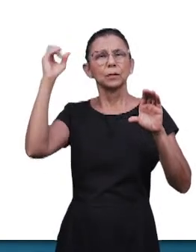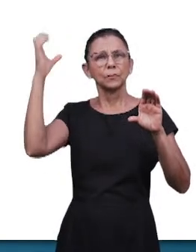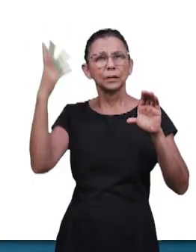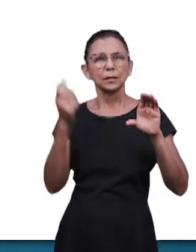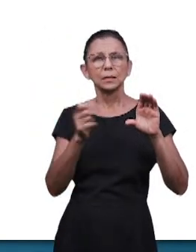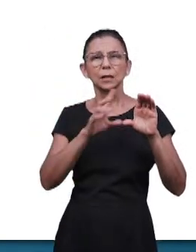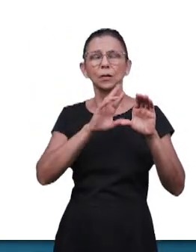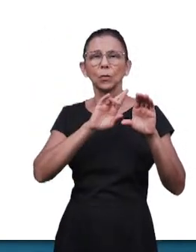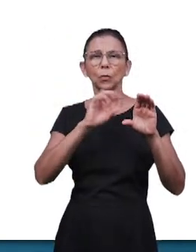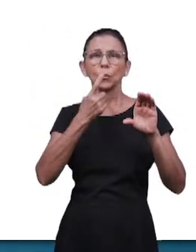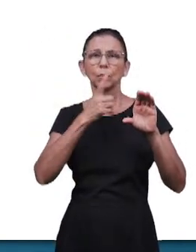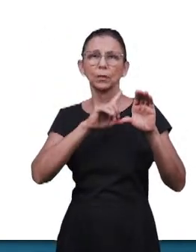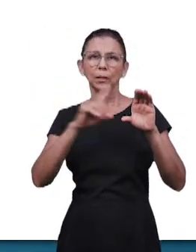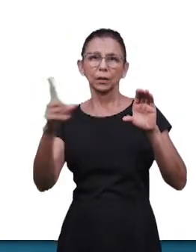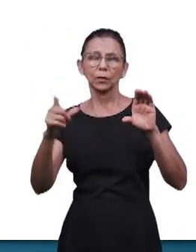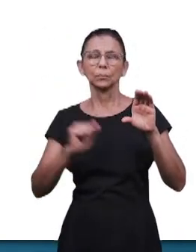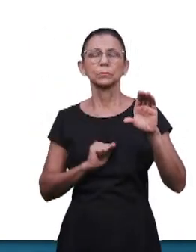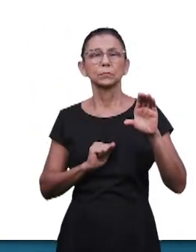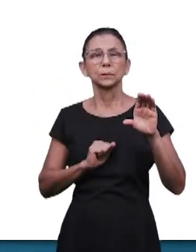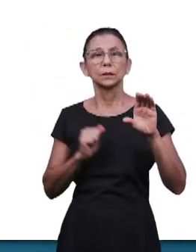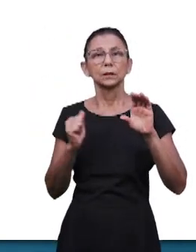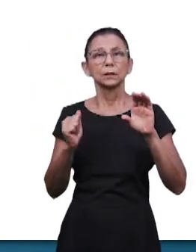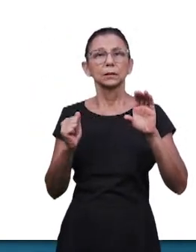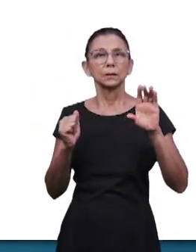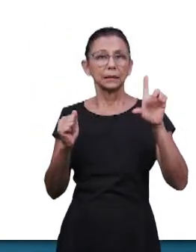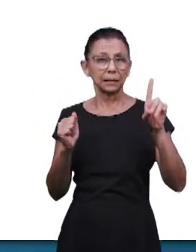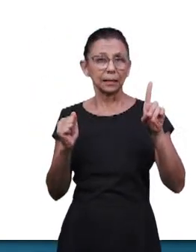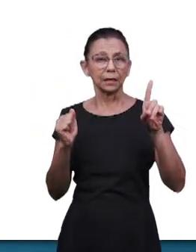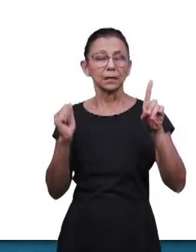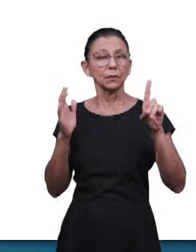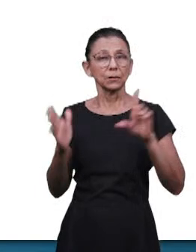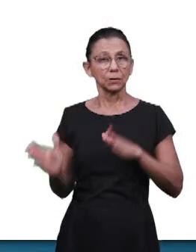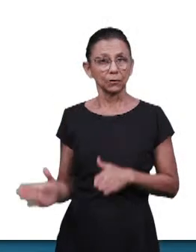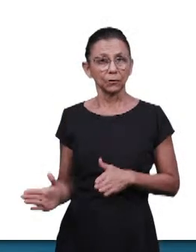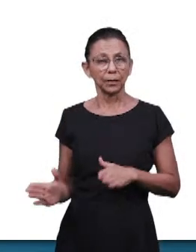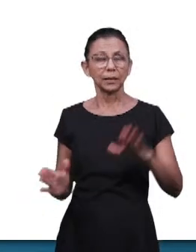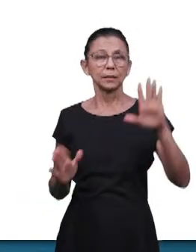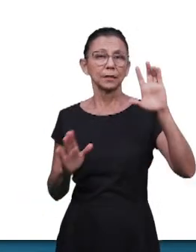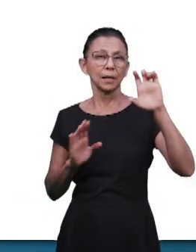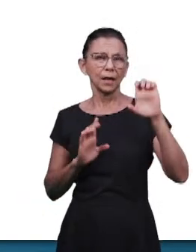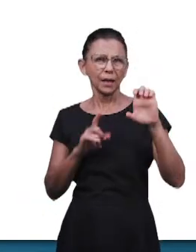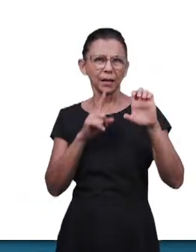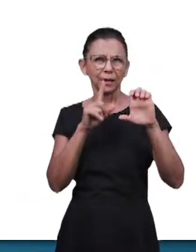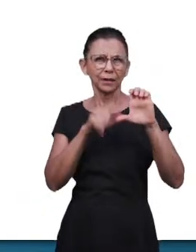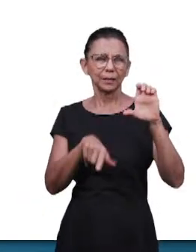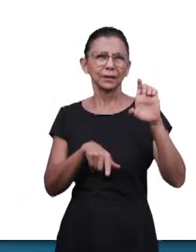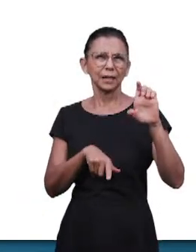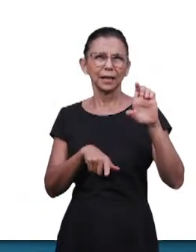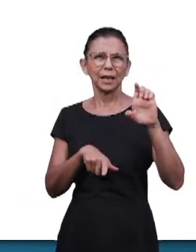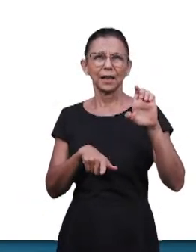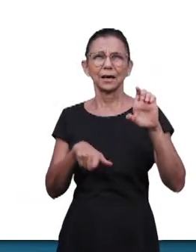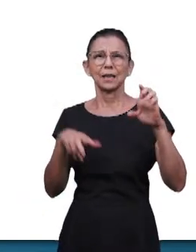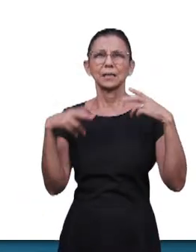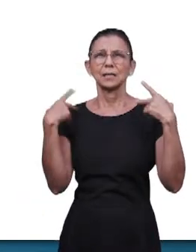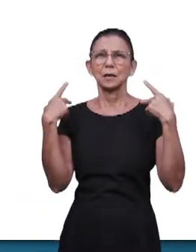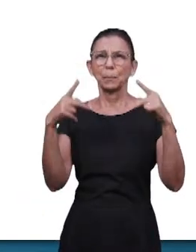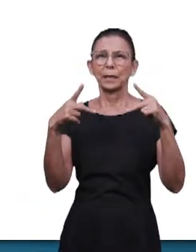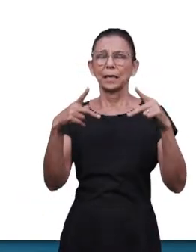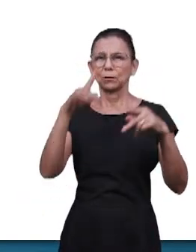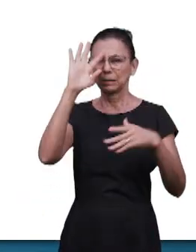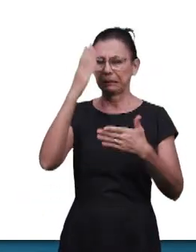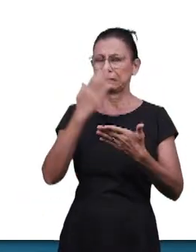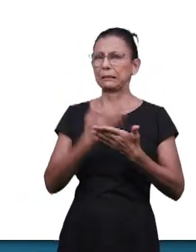letra? Letra E, eles são fiéis? Letra D, Letra E, eles creem no que